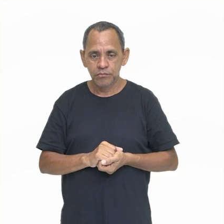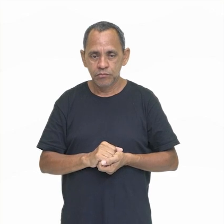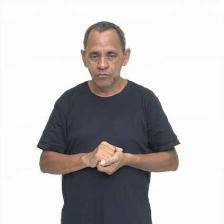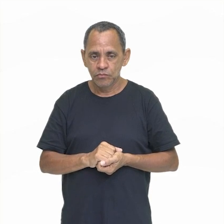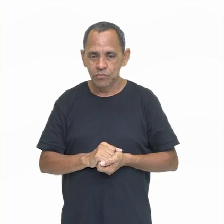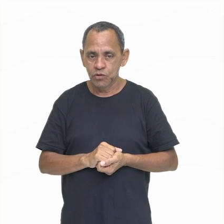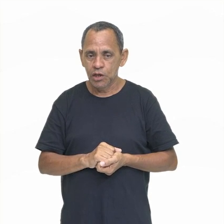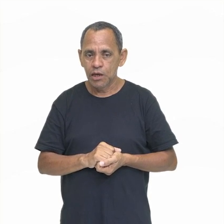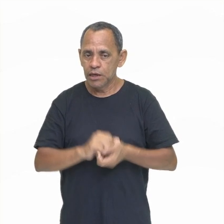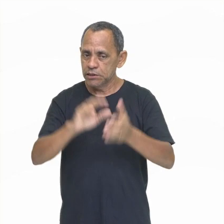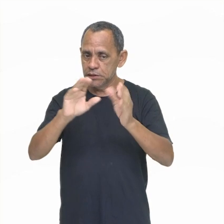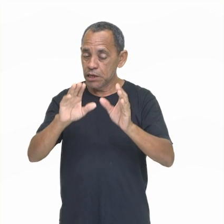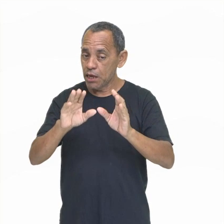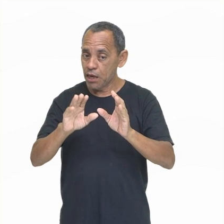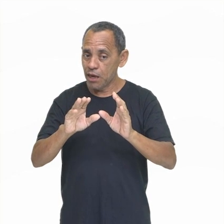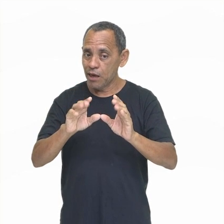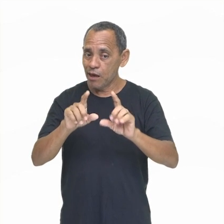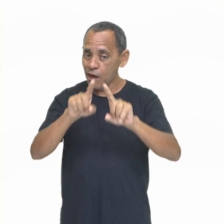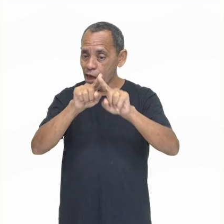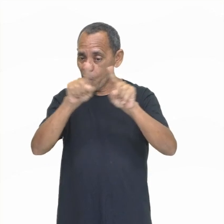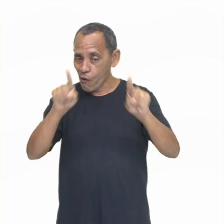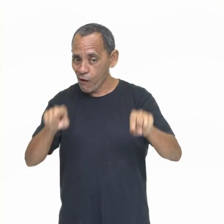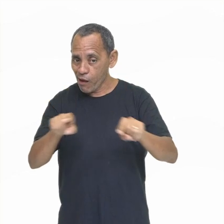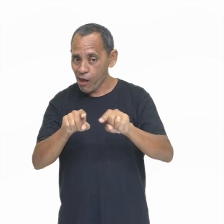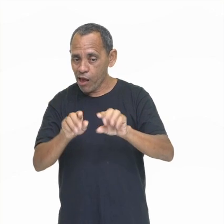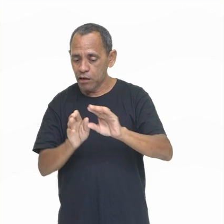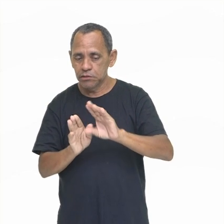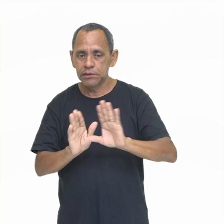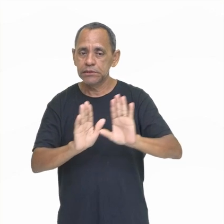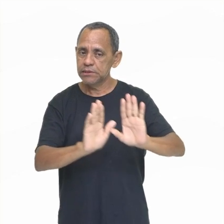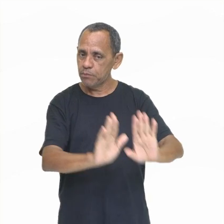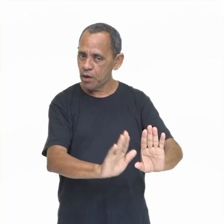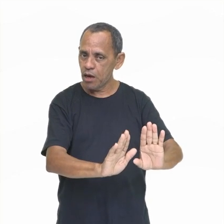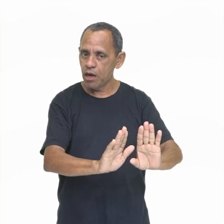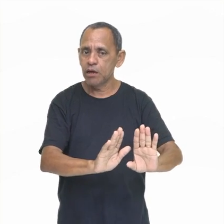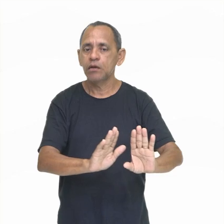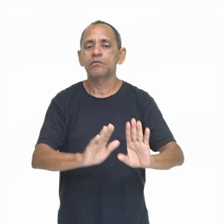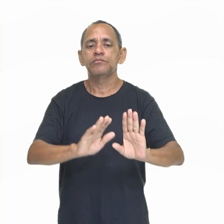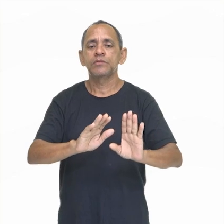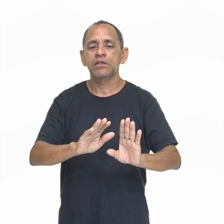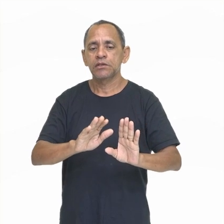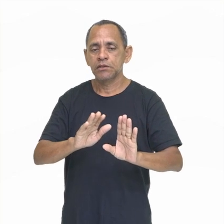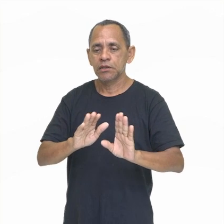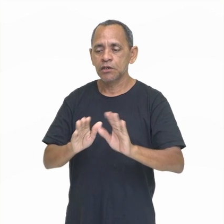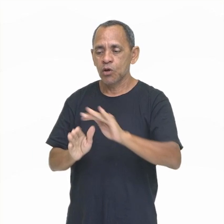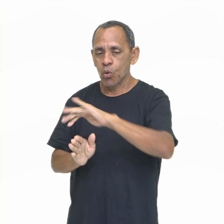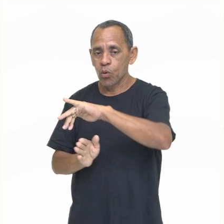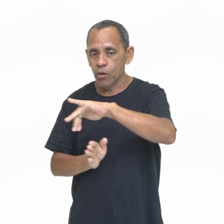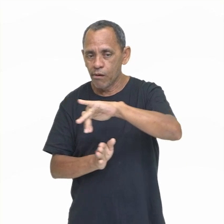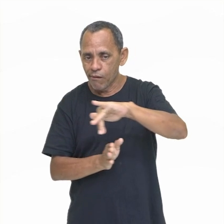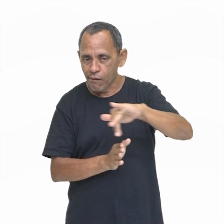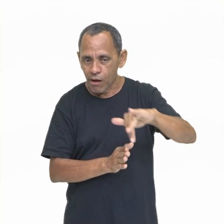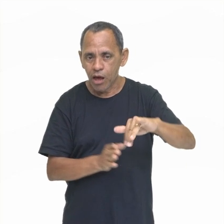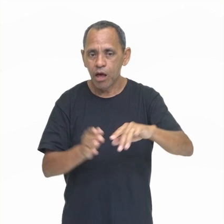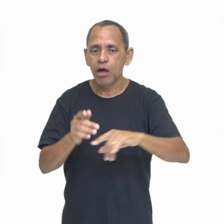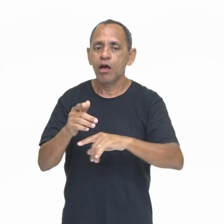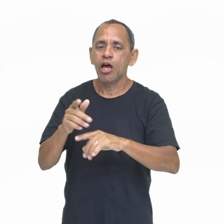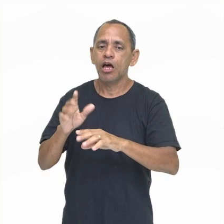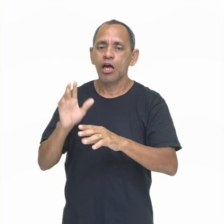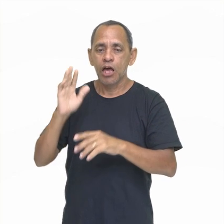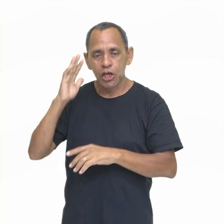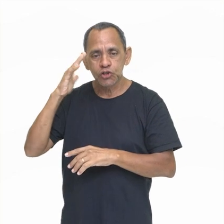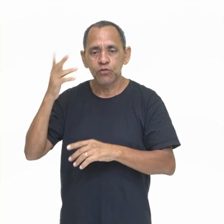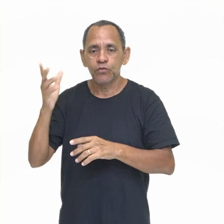tá Agora vamos lá pra segunda equação vou escrever aqui ao lado f